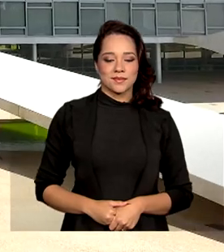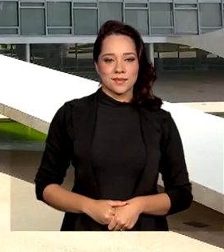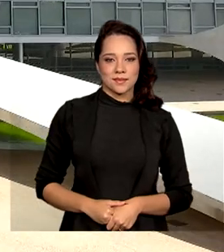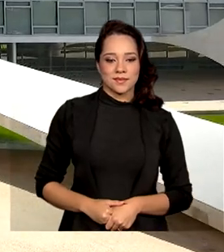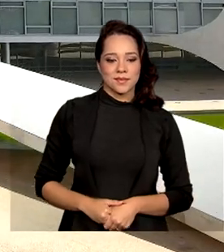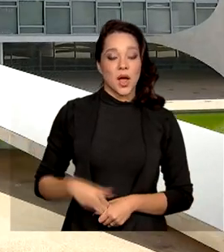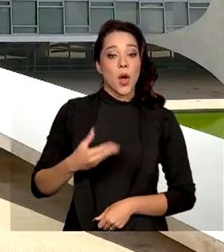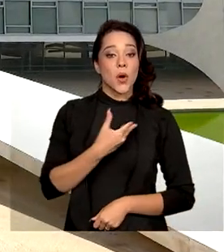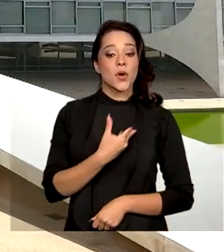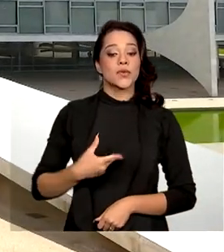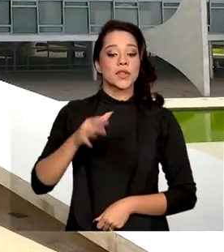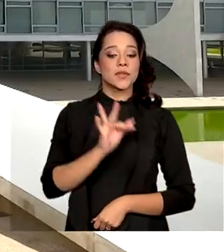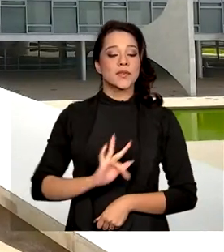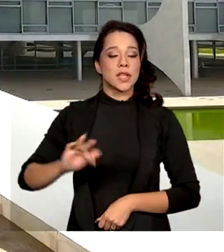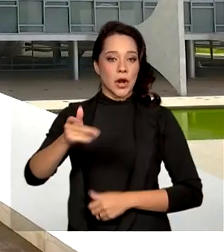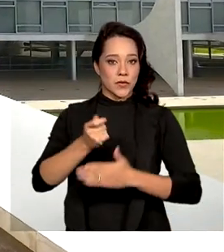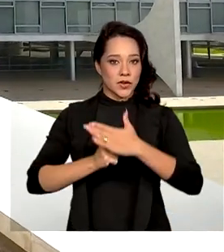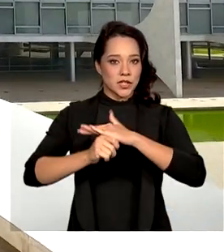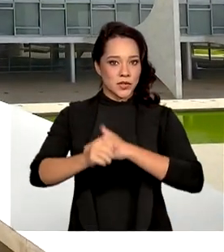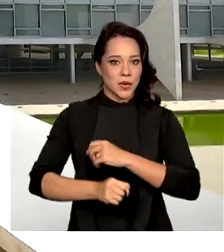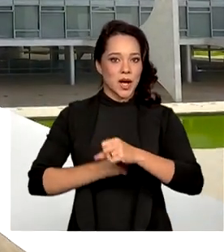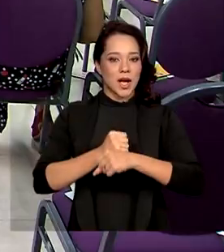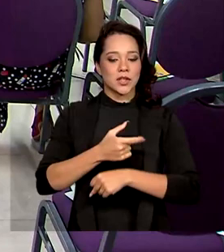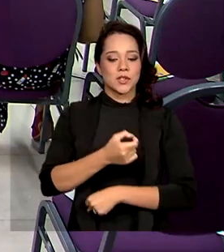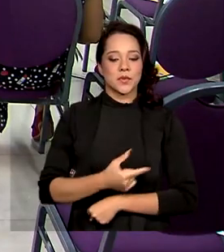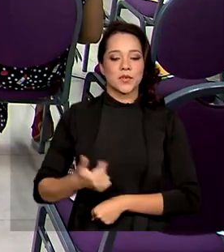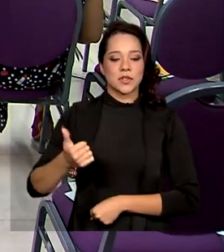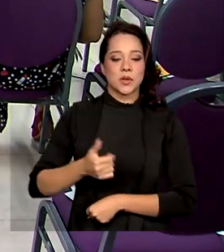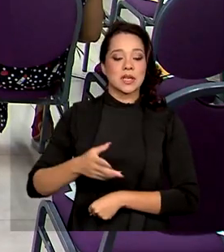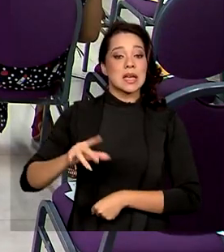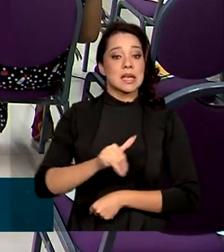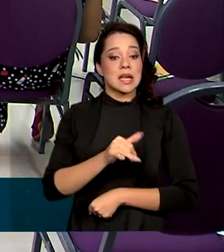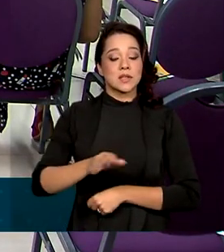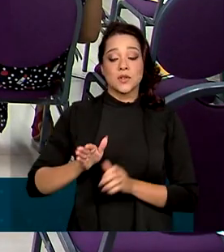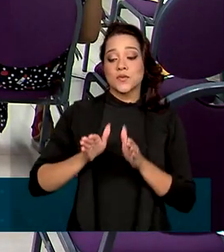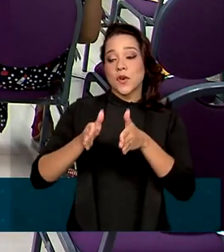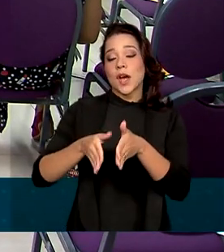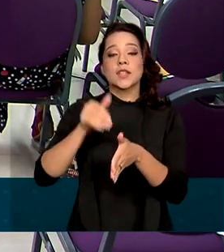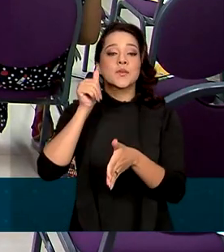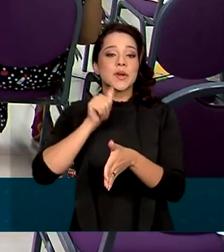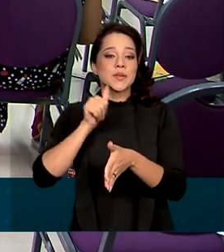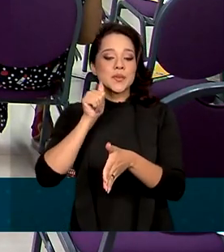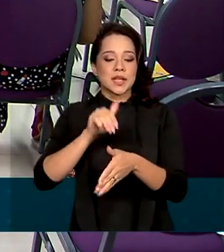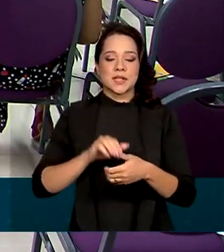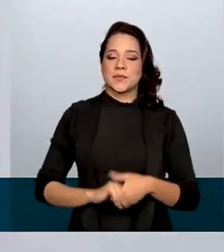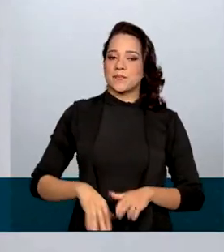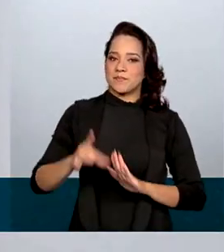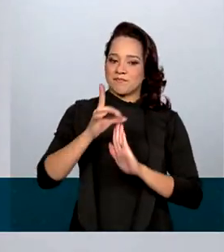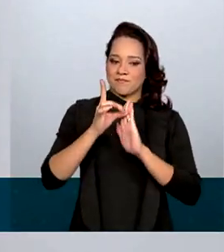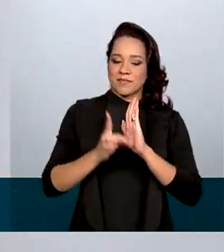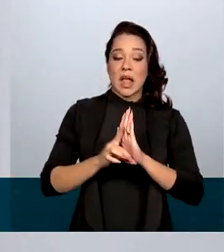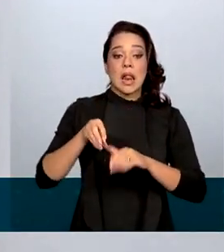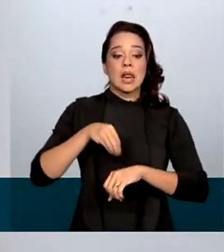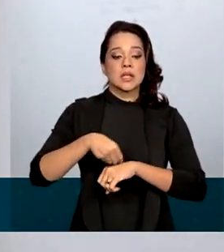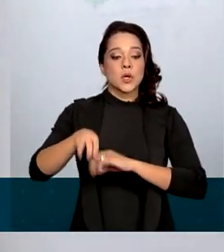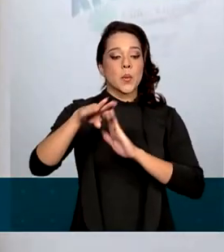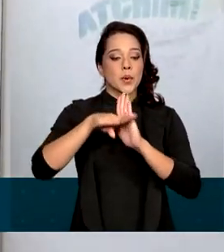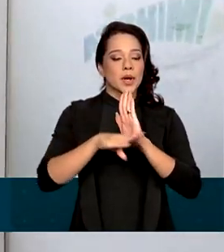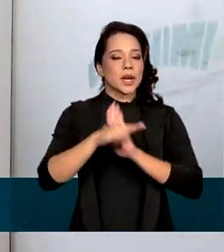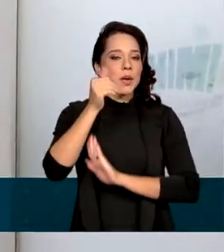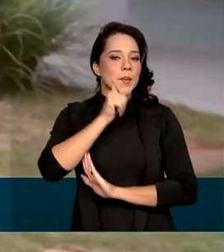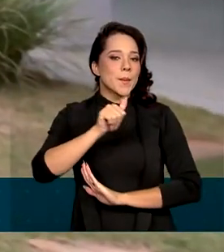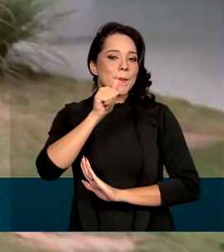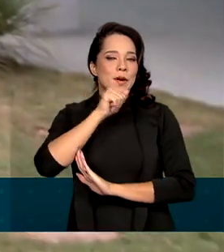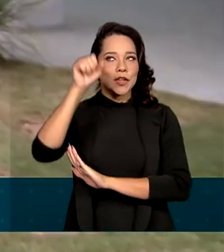O governo federal investiu em 2022 em ações voltadas para as mulheres. Um decreto lançou o programa Mães